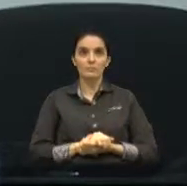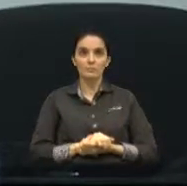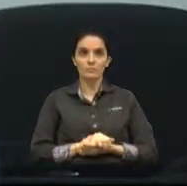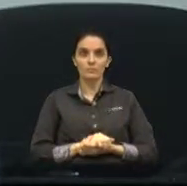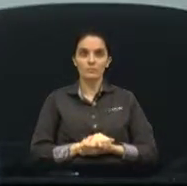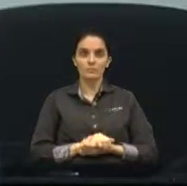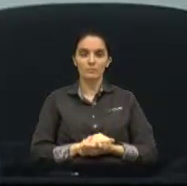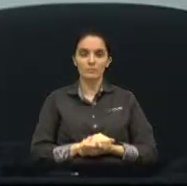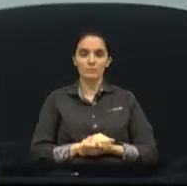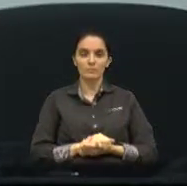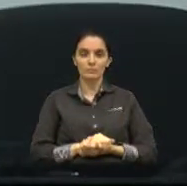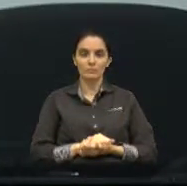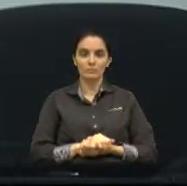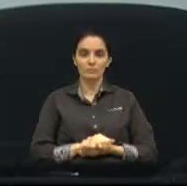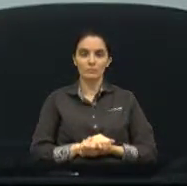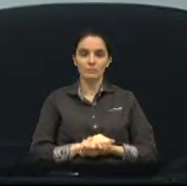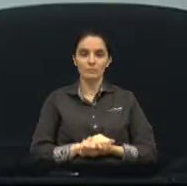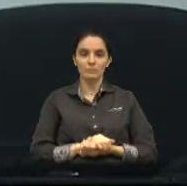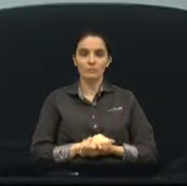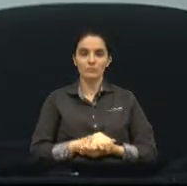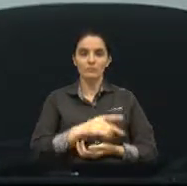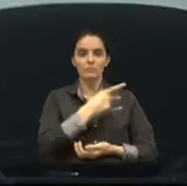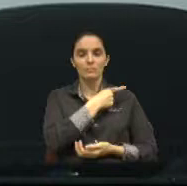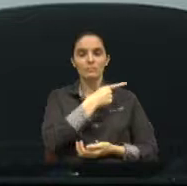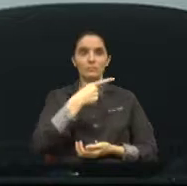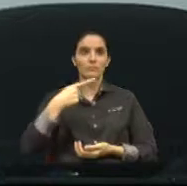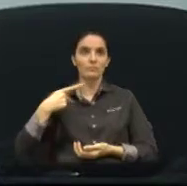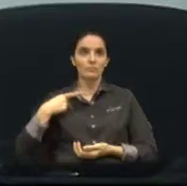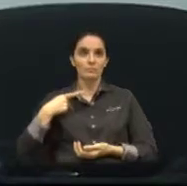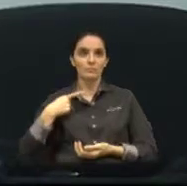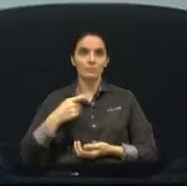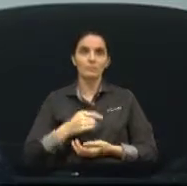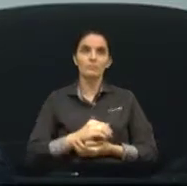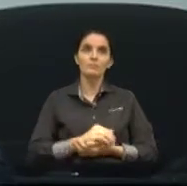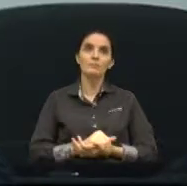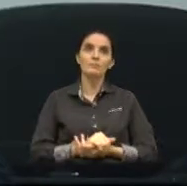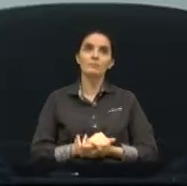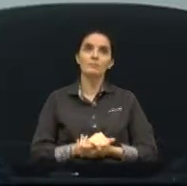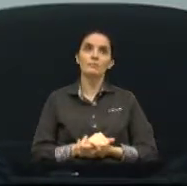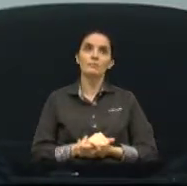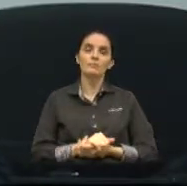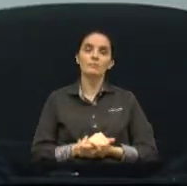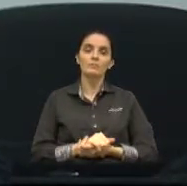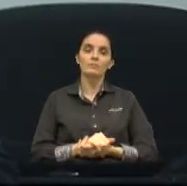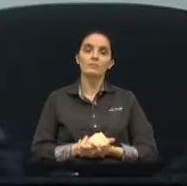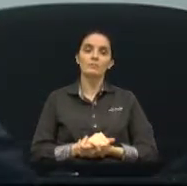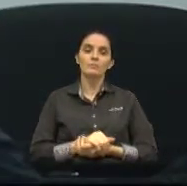pastor Aparecido e seu filho do pastor Silas Valdivino, o Gilvan.